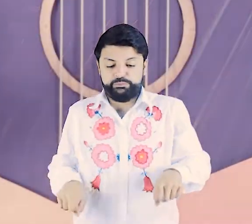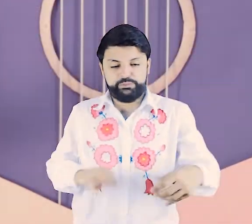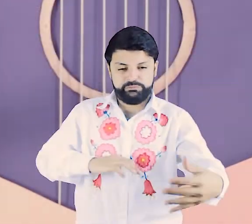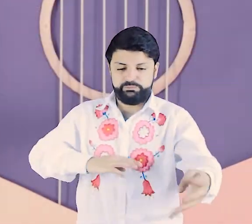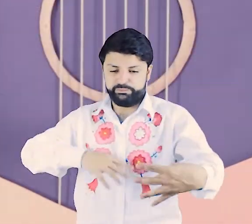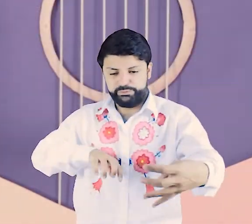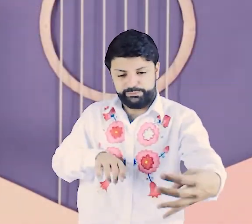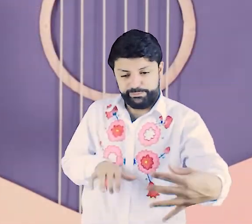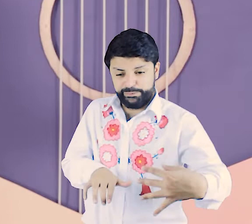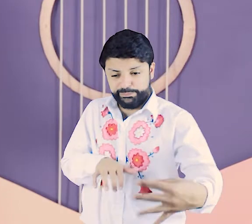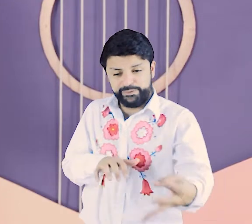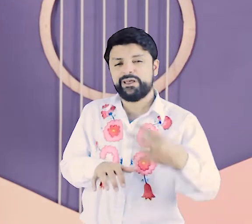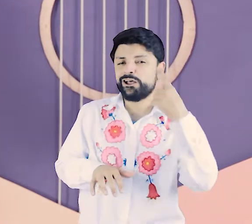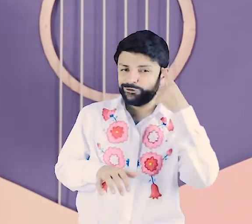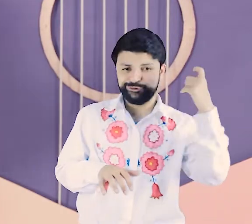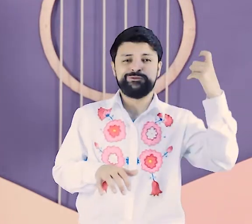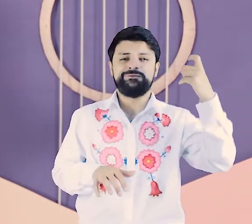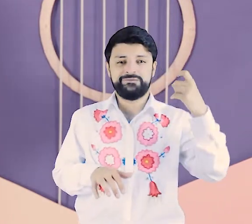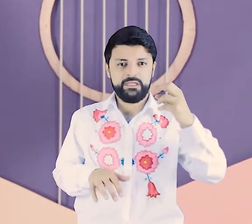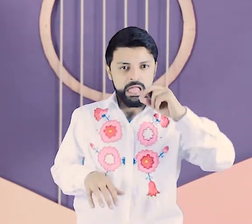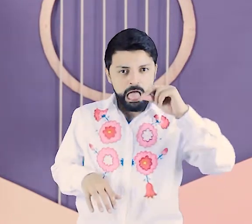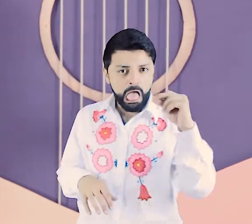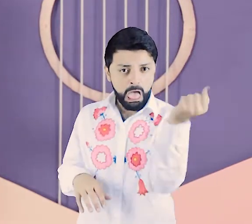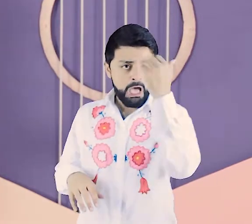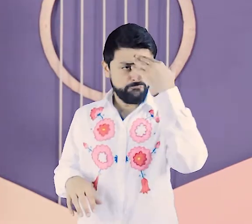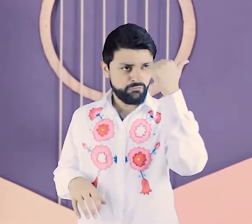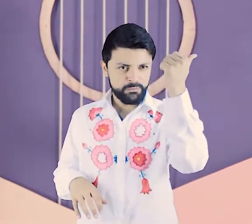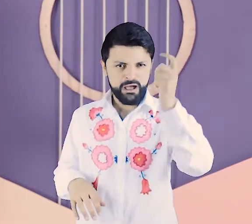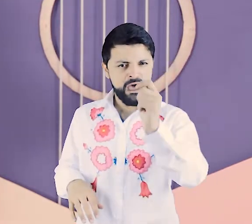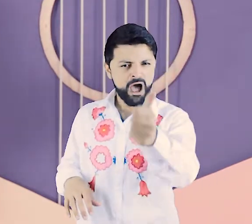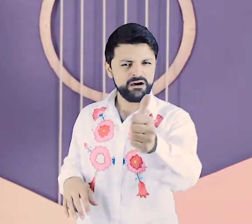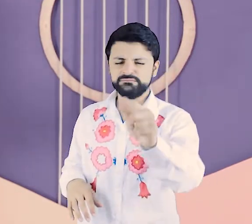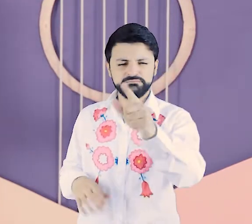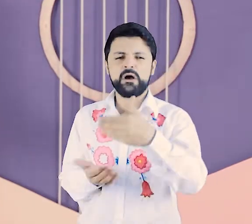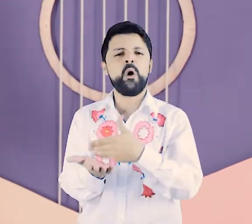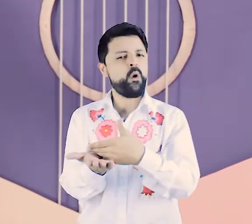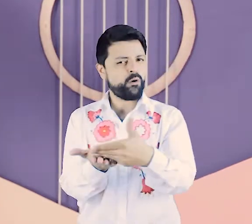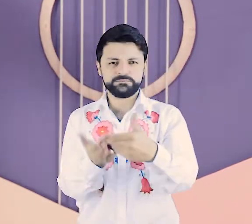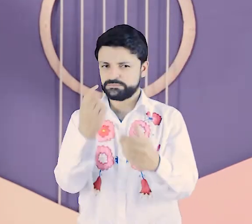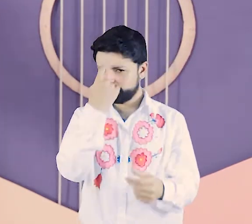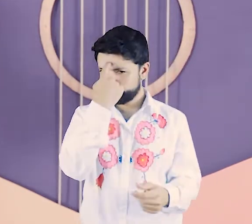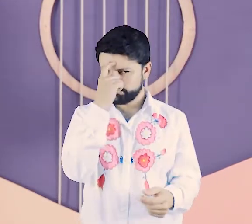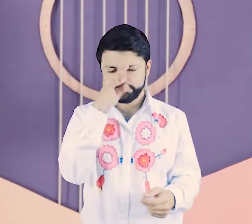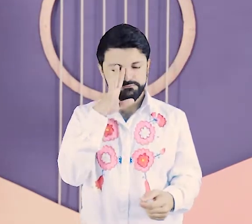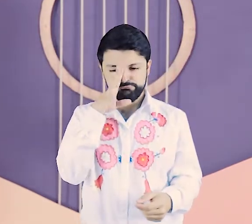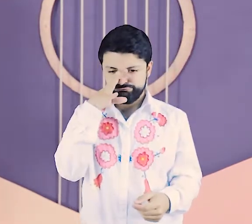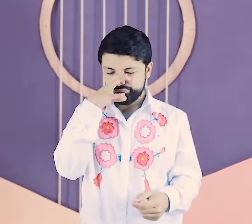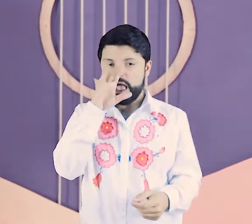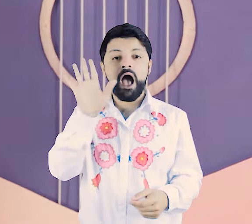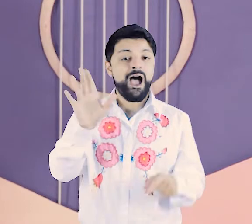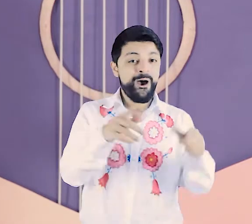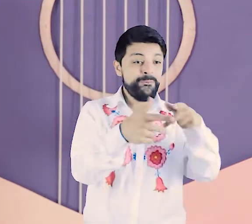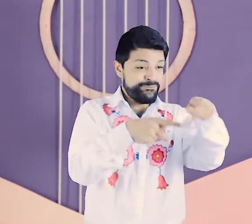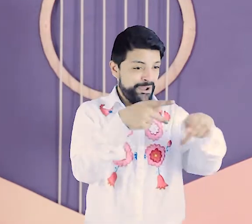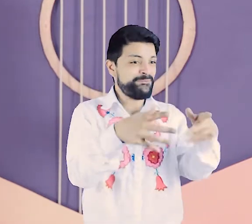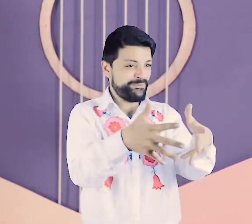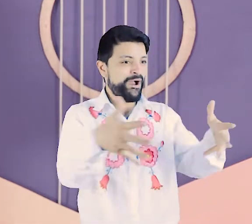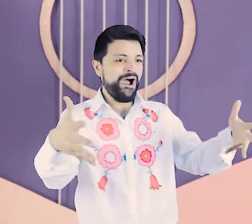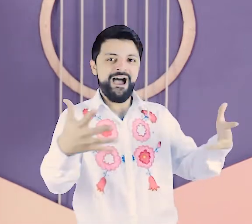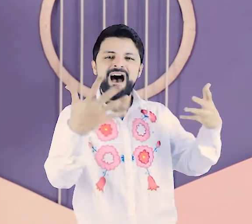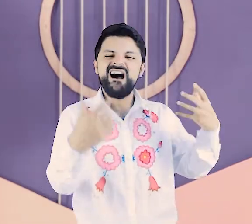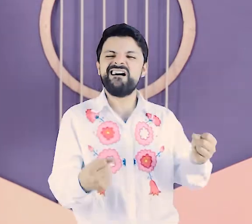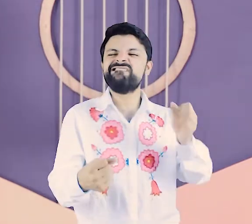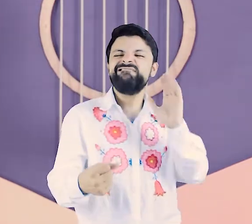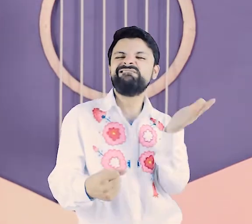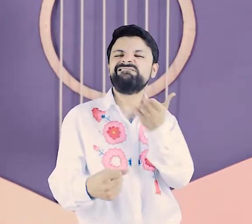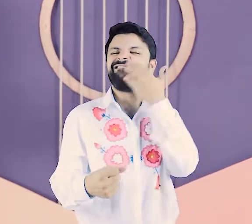A fama do harmônio na Índia não aconteceu do dia para a noite. No início, ele foi amplamente aceito pela população em geral, já